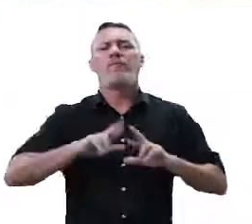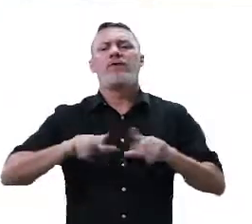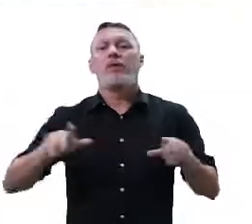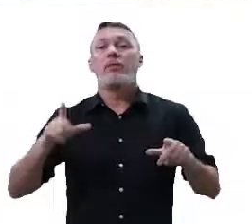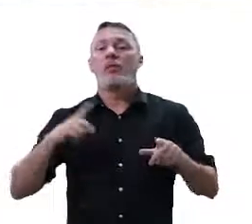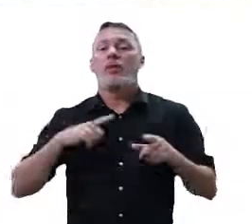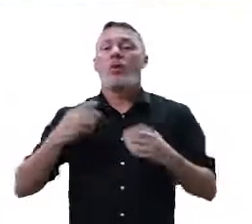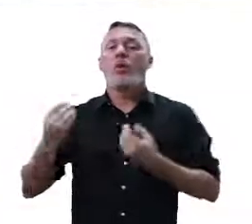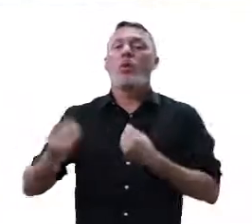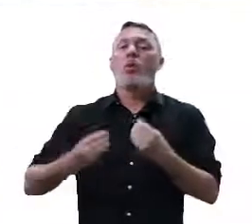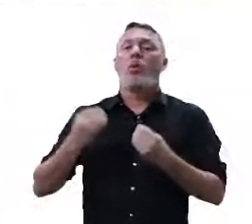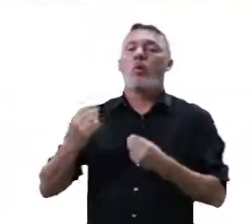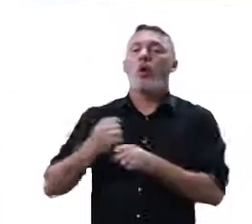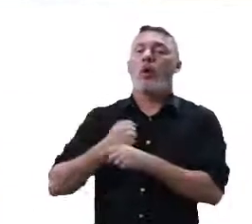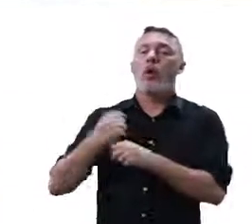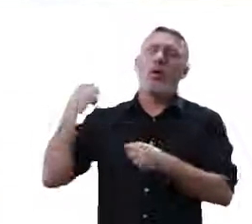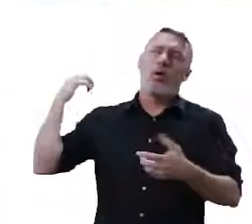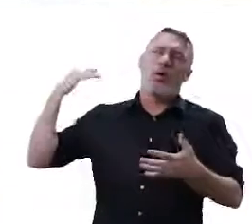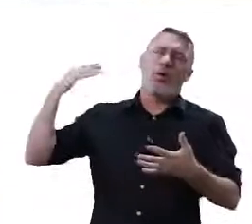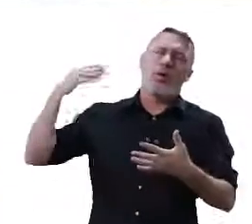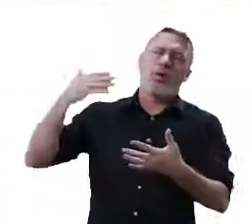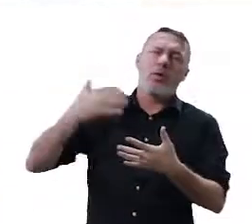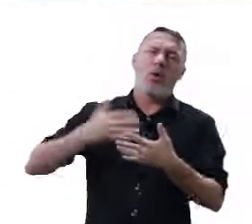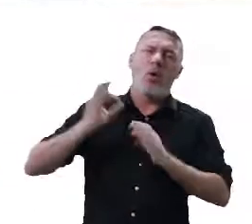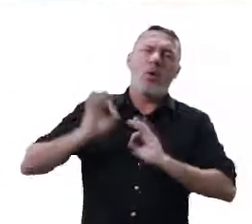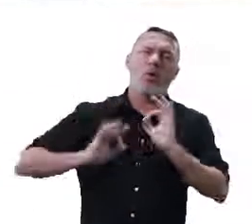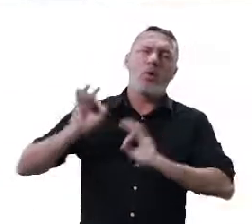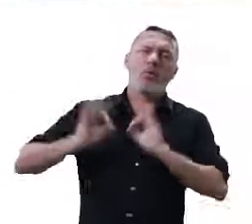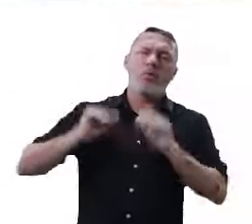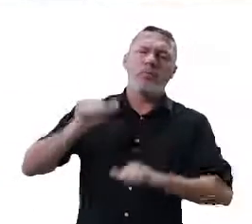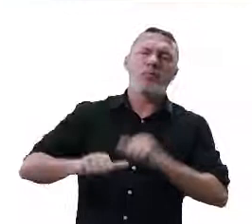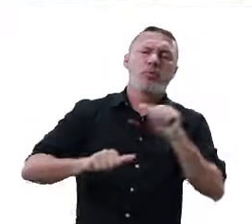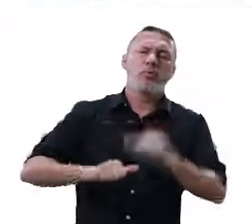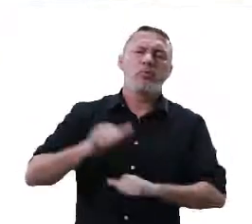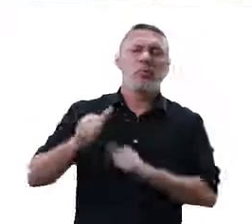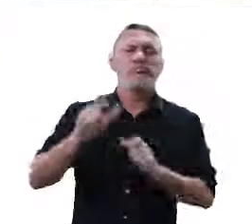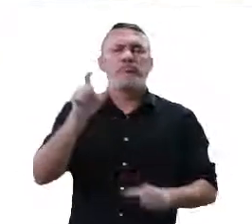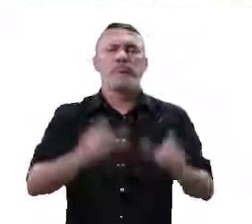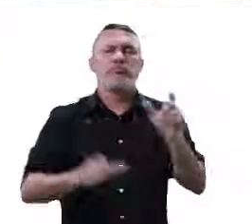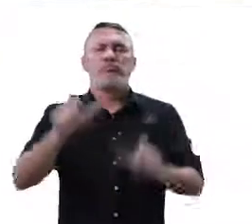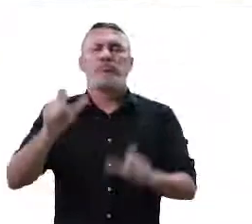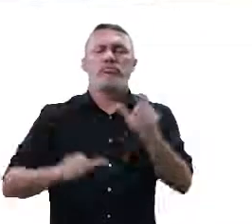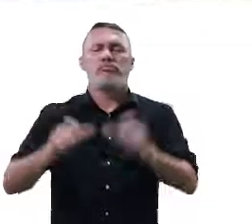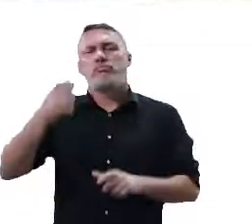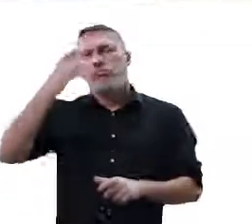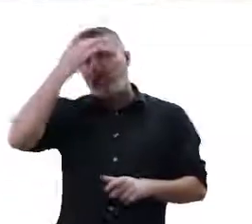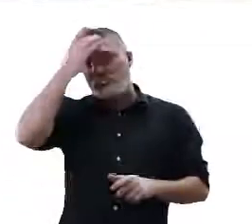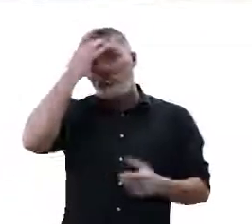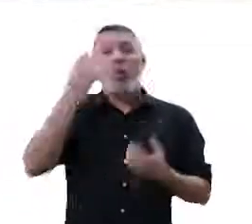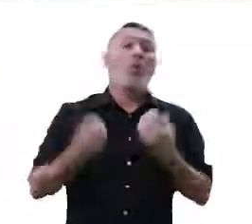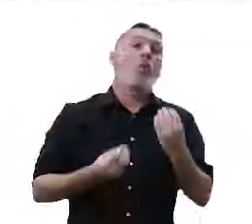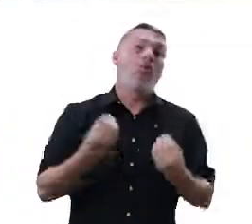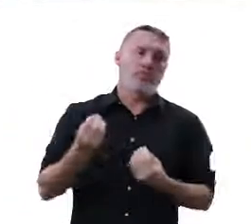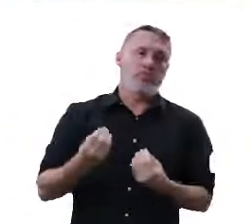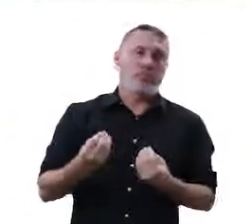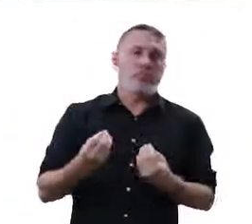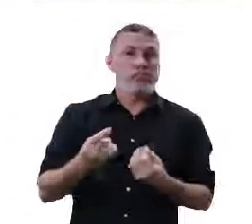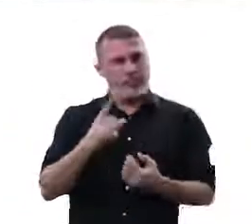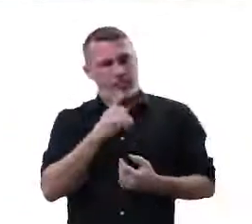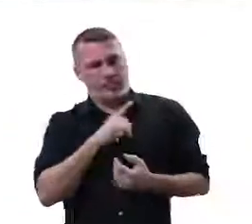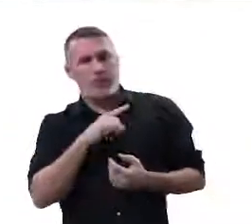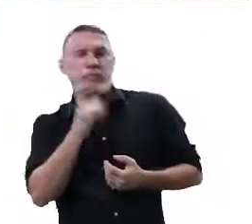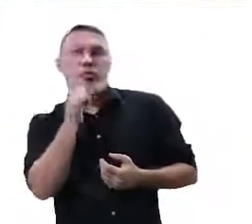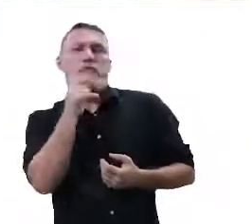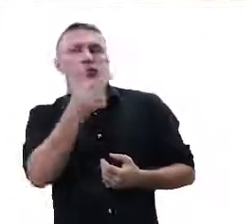que vai variar é a maneira como se organiza ao longo do tempo. Como é que esses indivíduos, então, vão fazer isso? Aí você vai ter, né, você